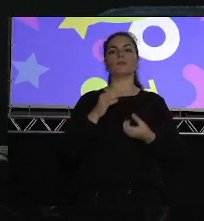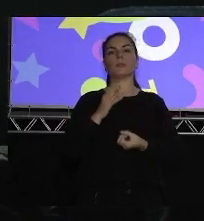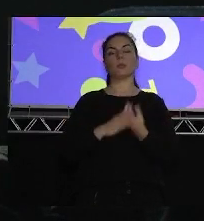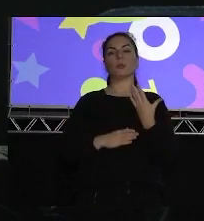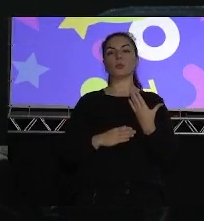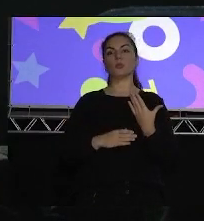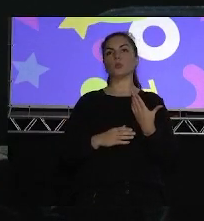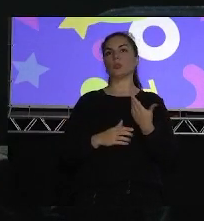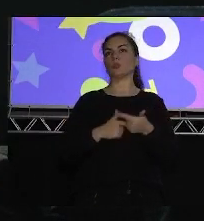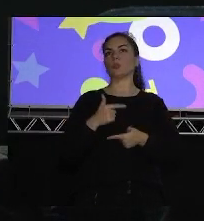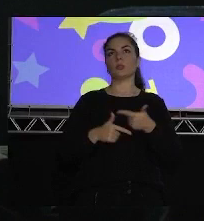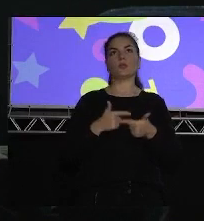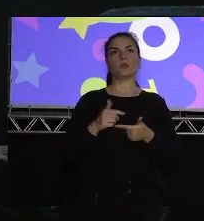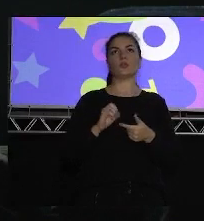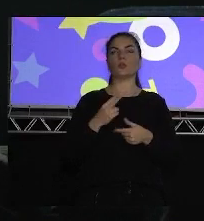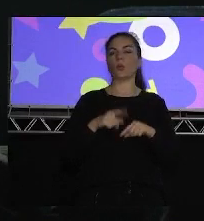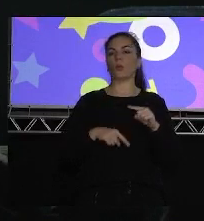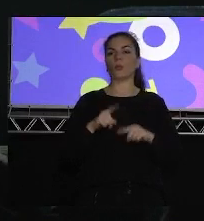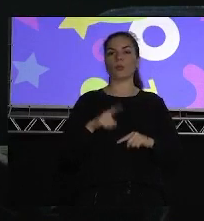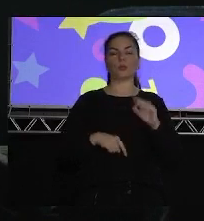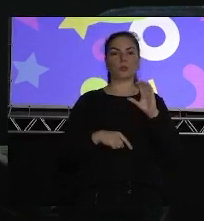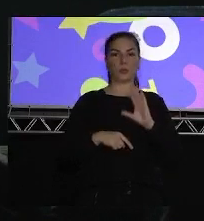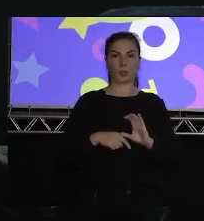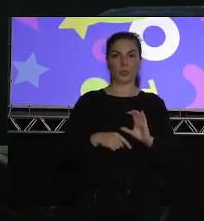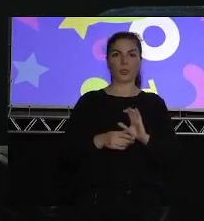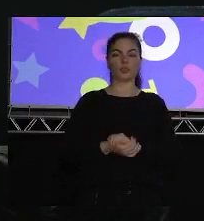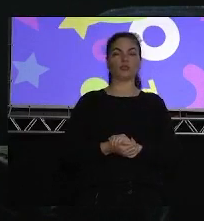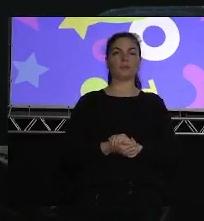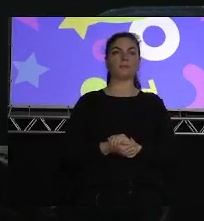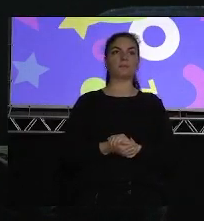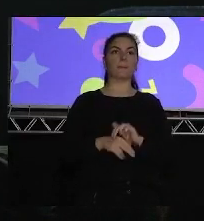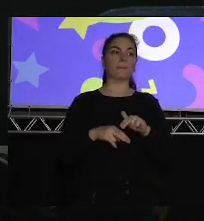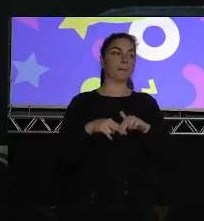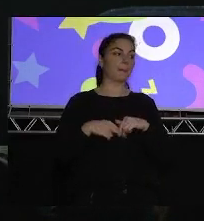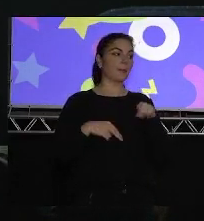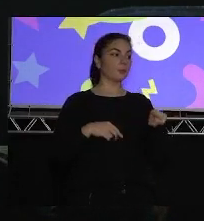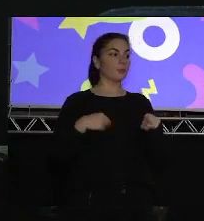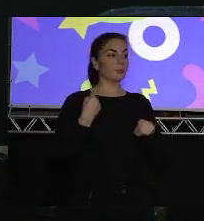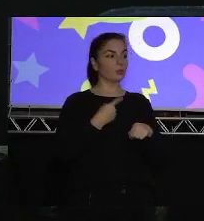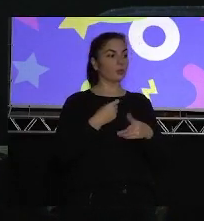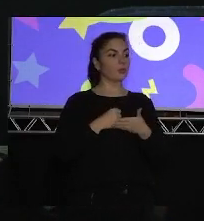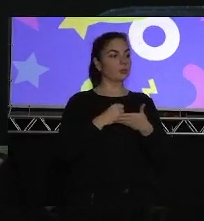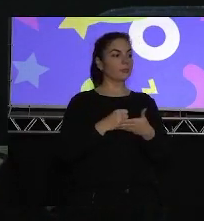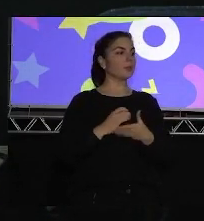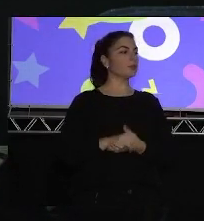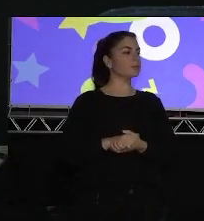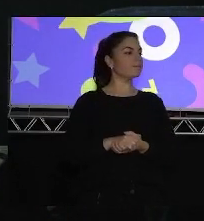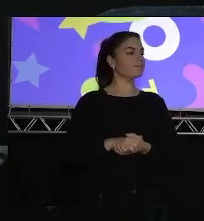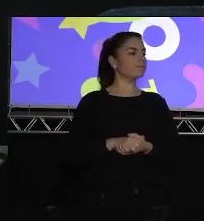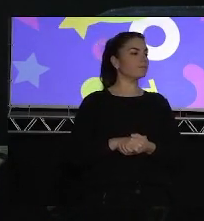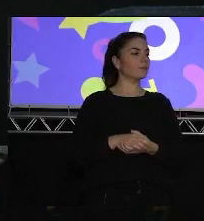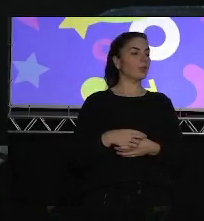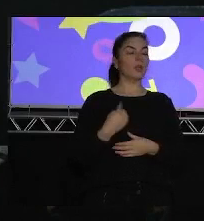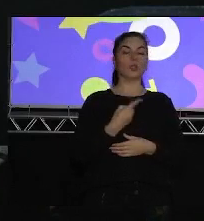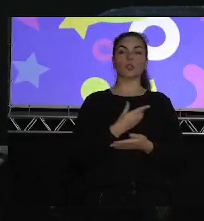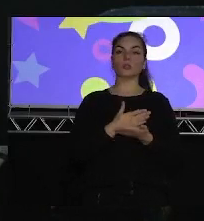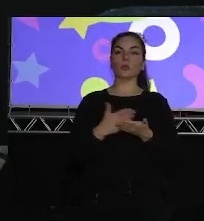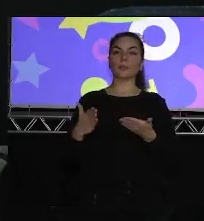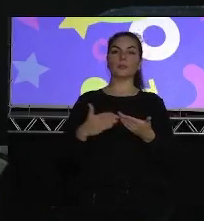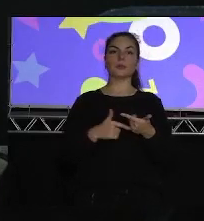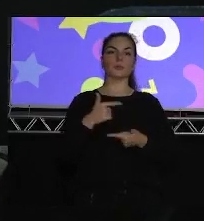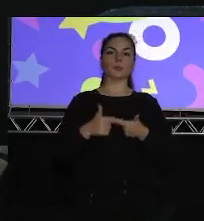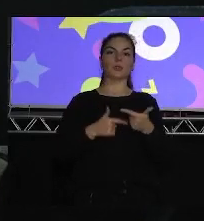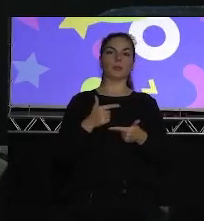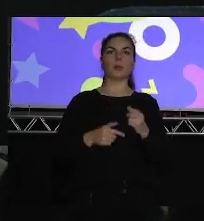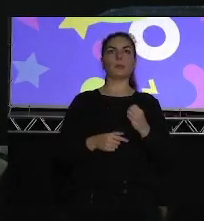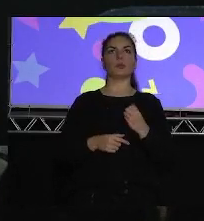um serviço, um produto aí para um cliente. E é nisso que a gente se pauta, né? E aí a gente começou a trabalhar. Muito bem, o que a